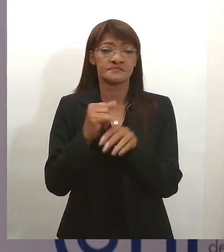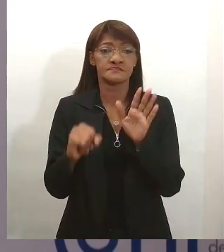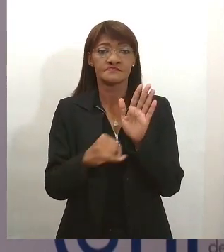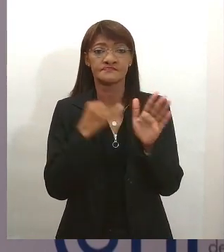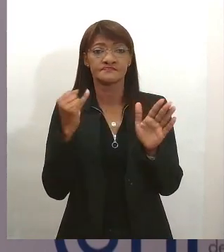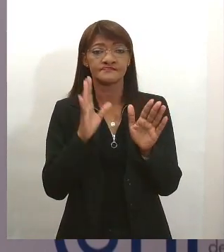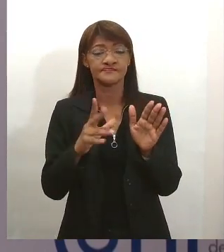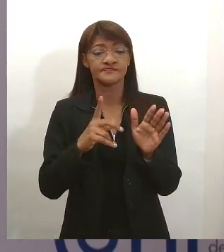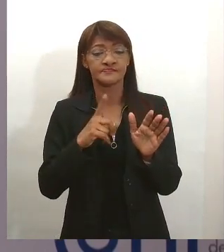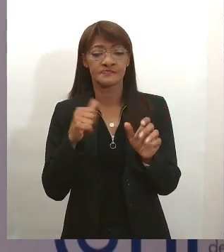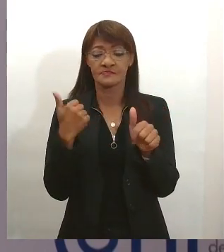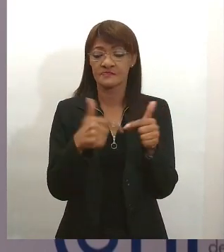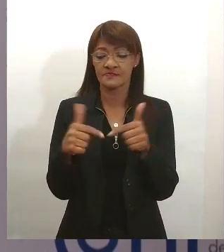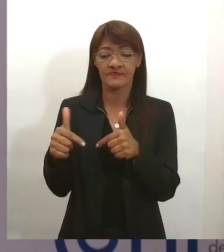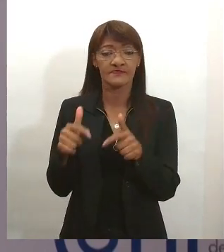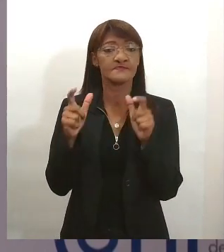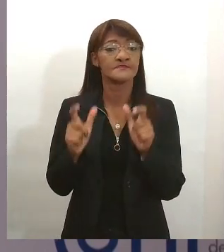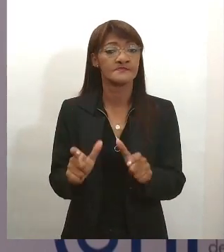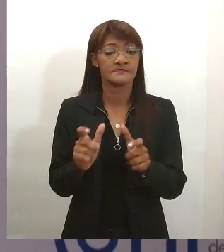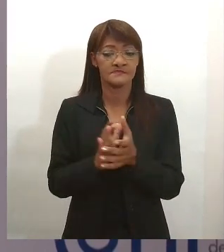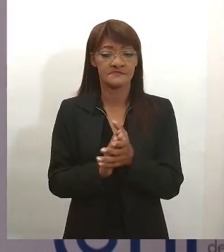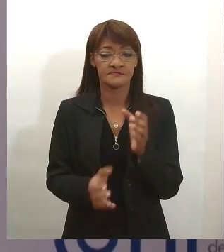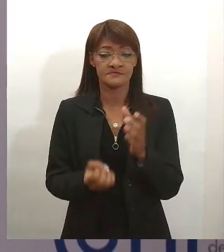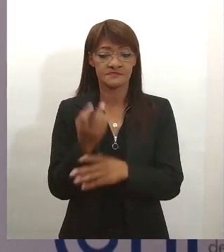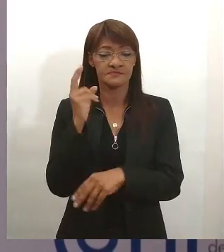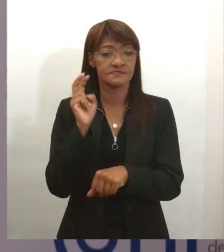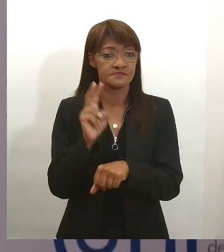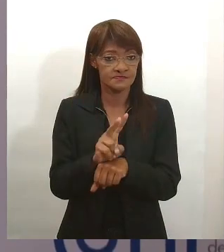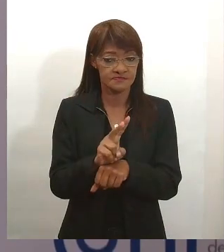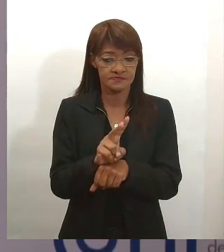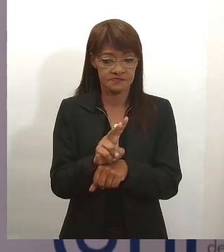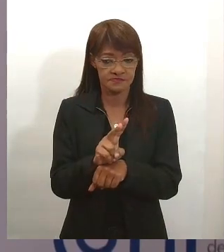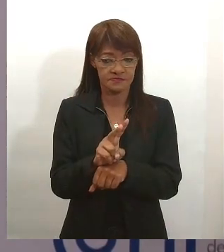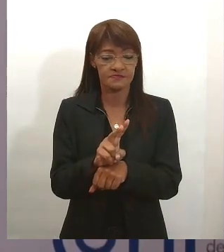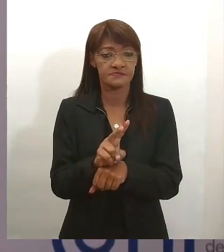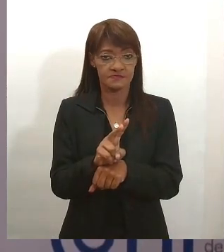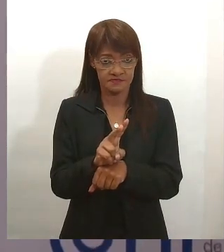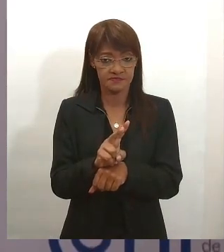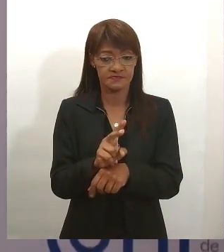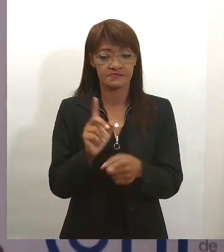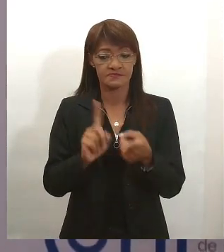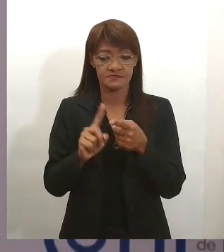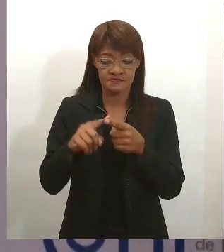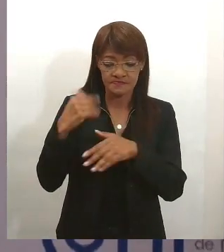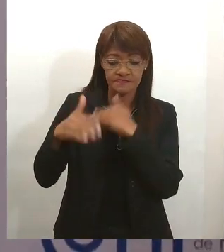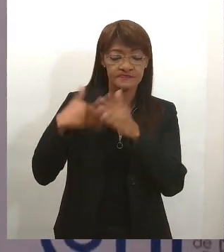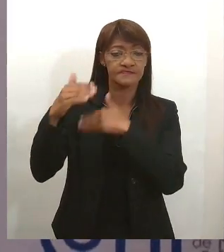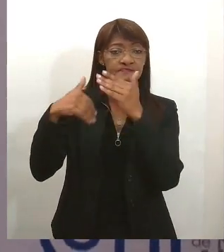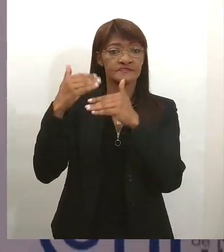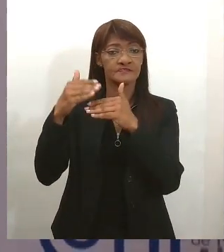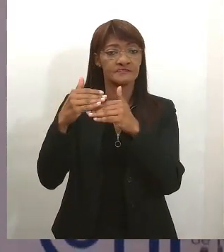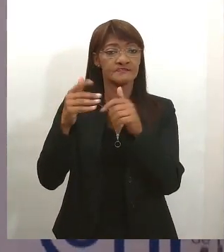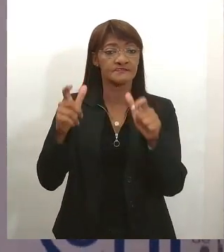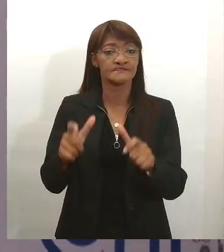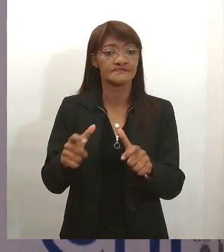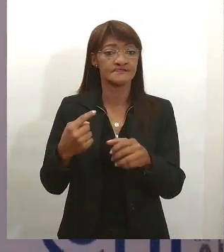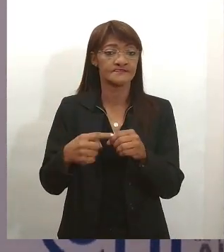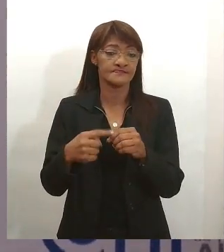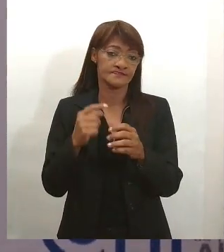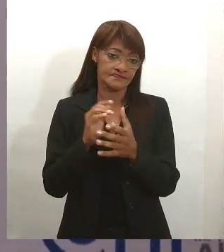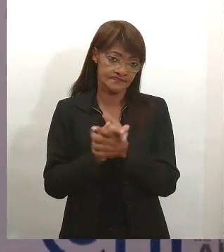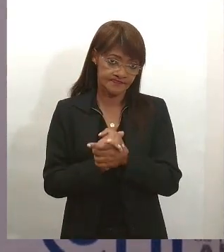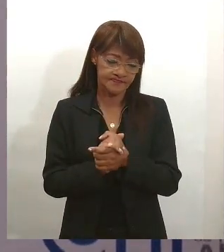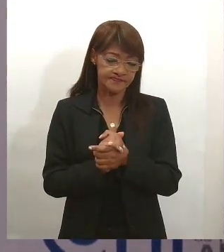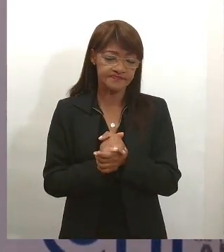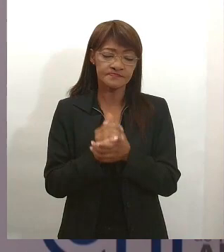também emprego e desenvolvimento para aquela região. Então a gente espera o quanto antes, né, que esse requerimento sugerido pelo deputado